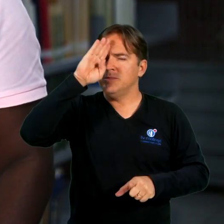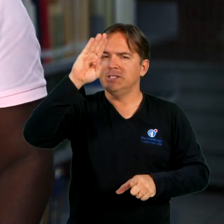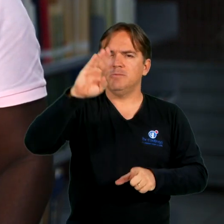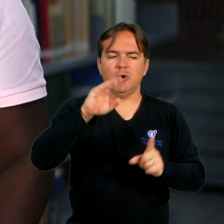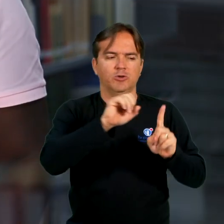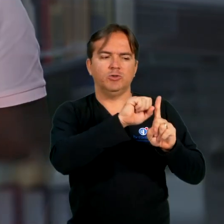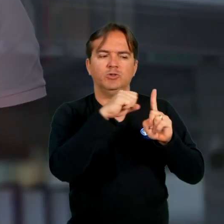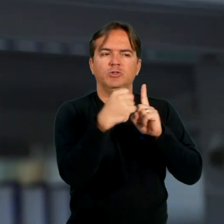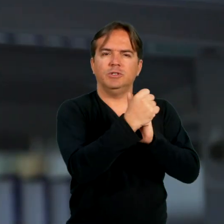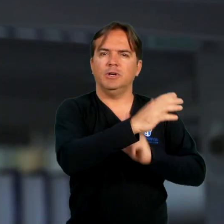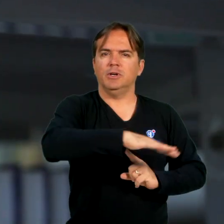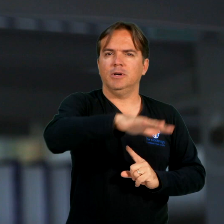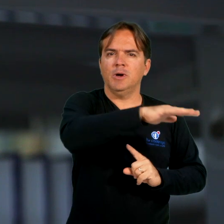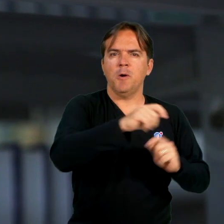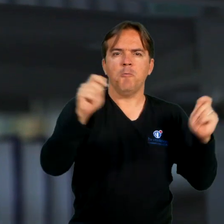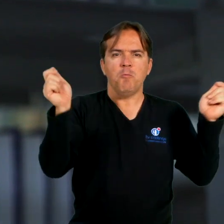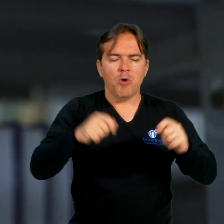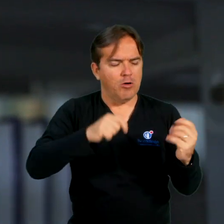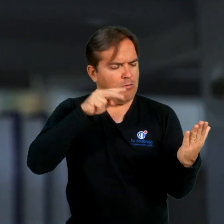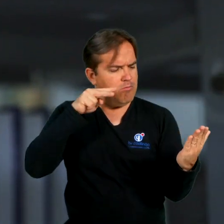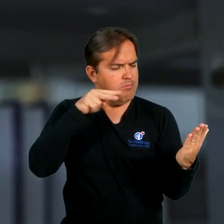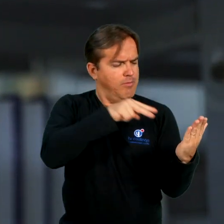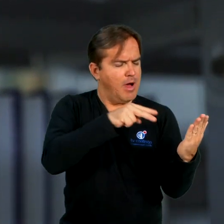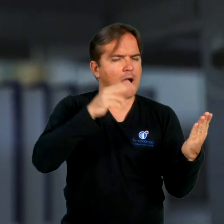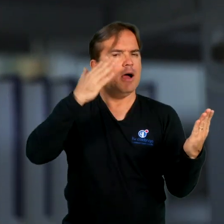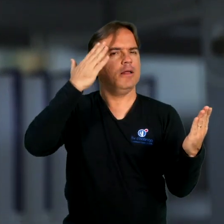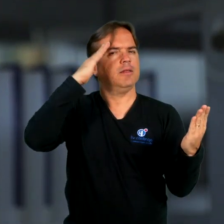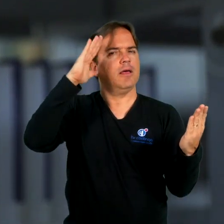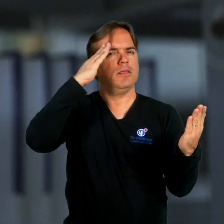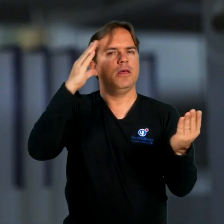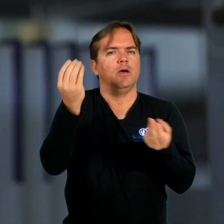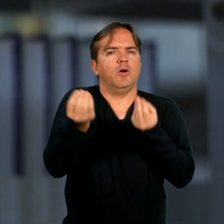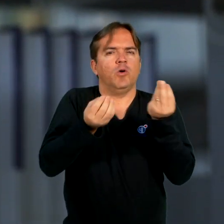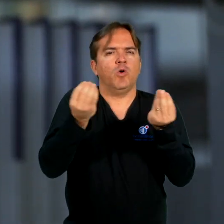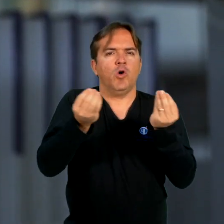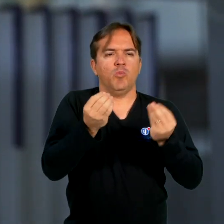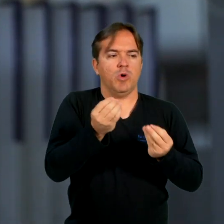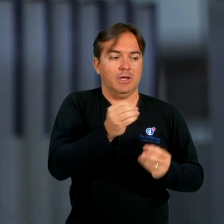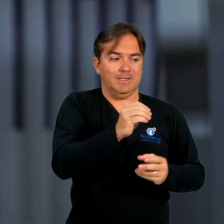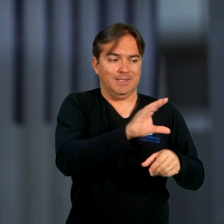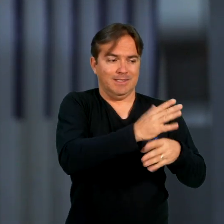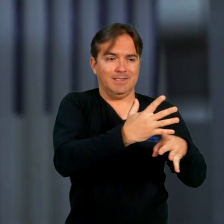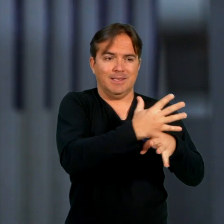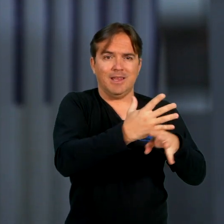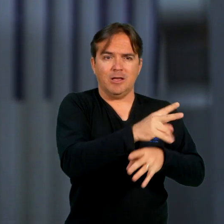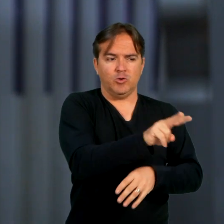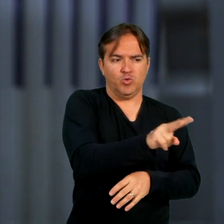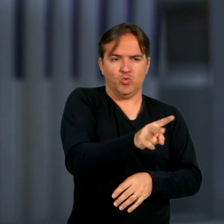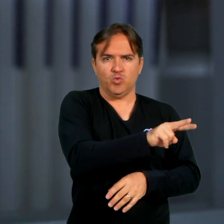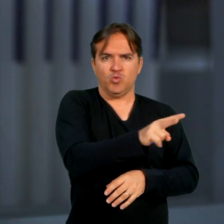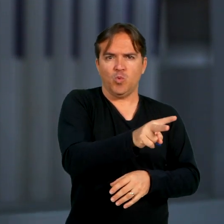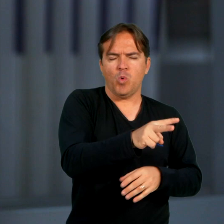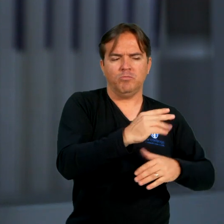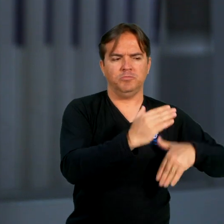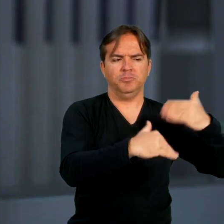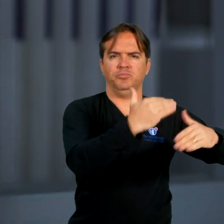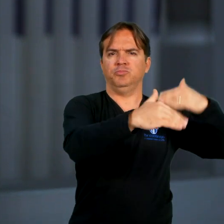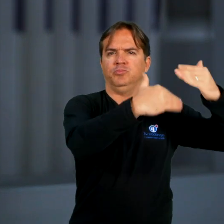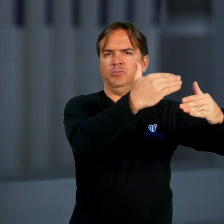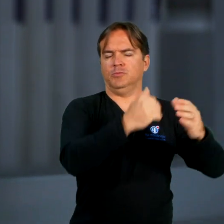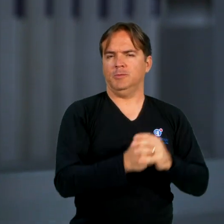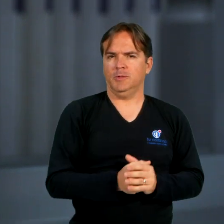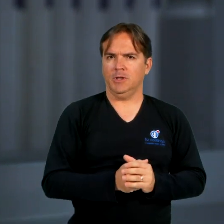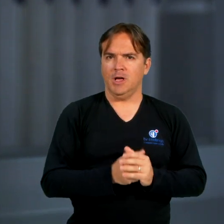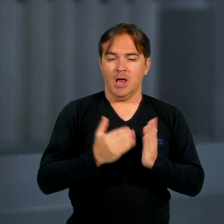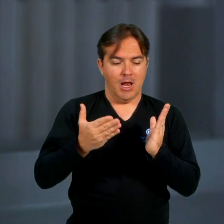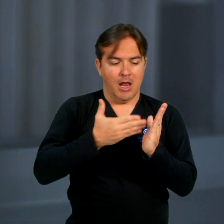ter a oportunidade de entender como que se deu esse desenvolvimento dessas duas cidades nesse período de 30 anos. Esse livro pode ser encontrado